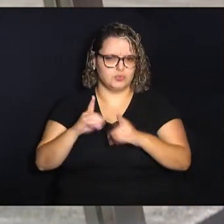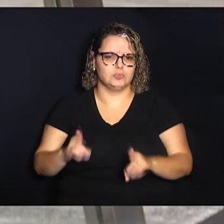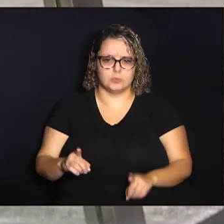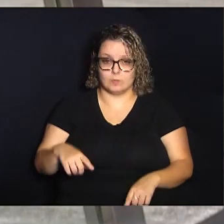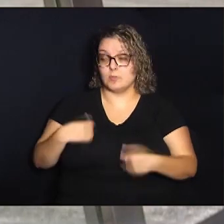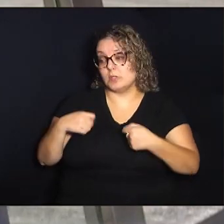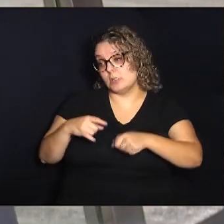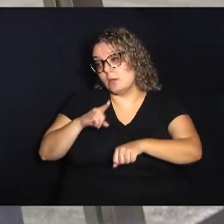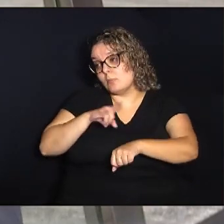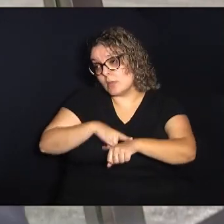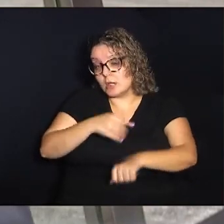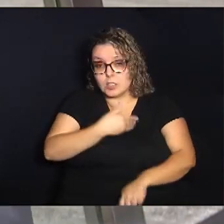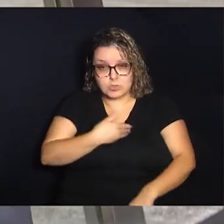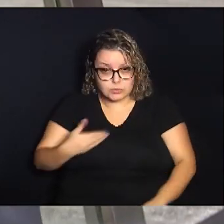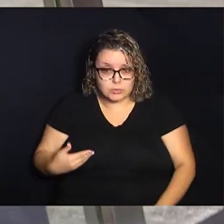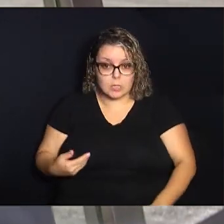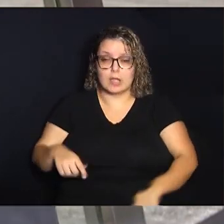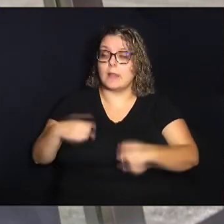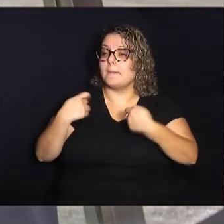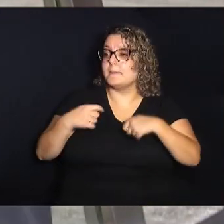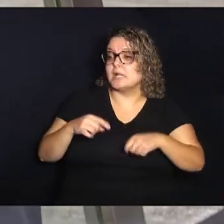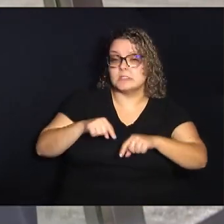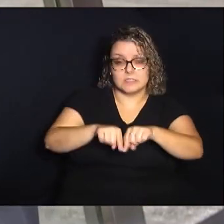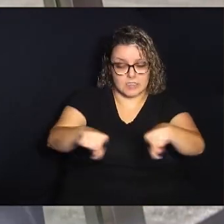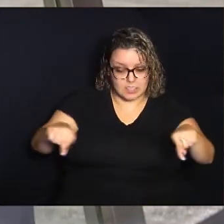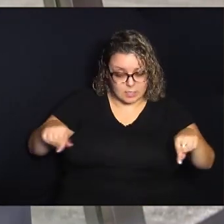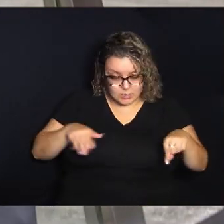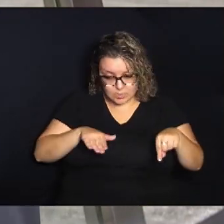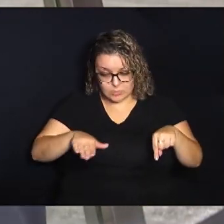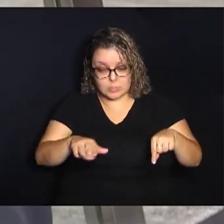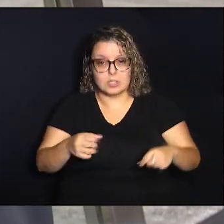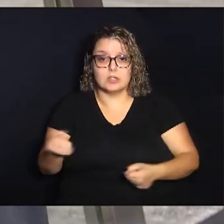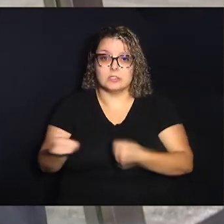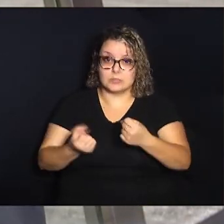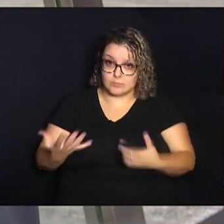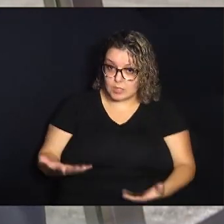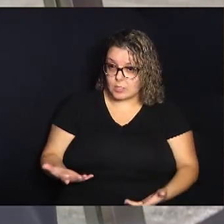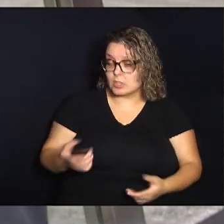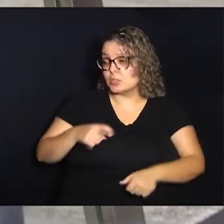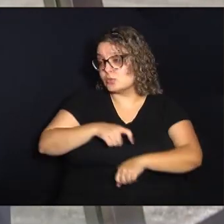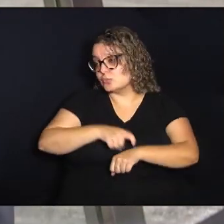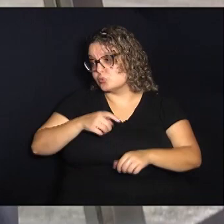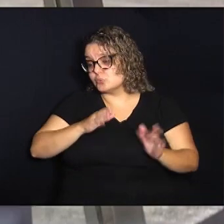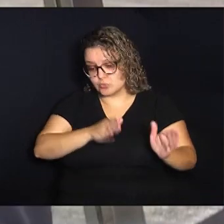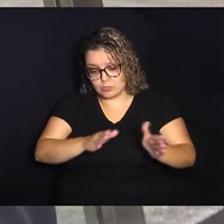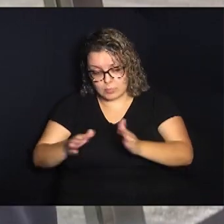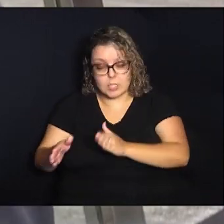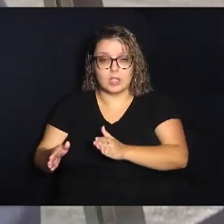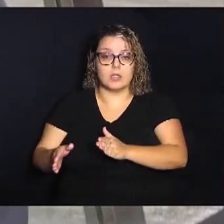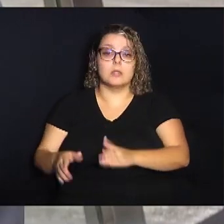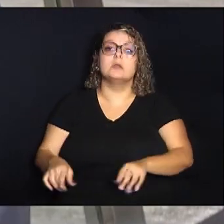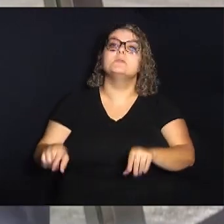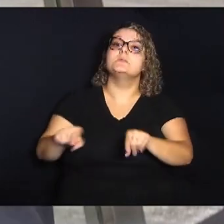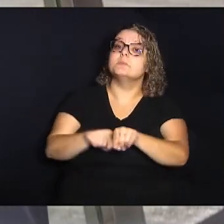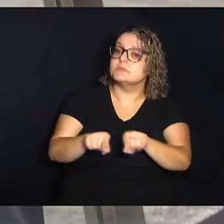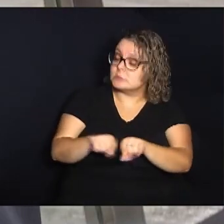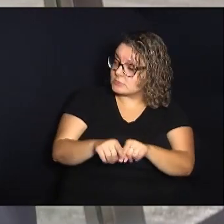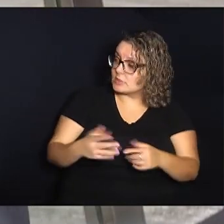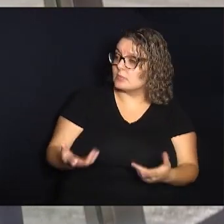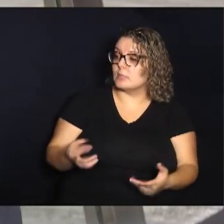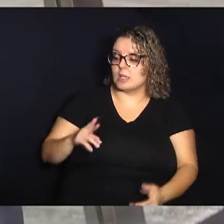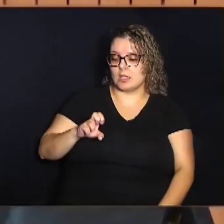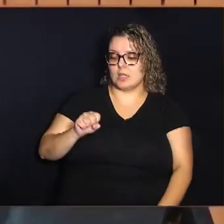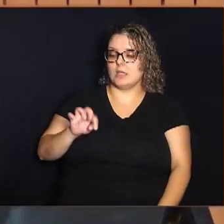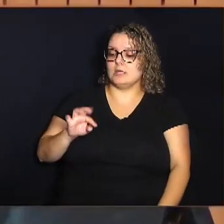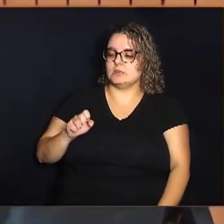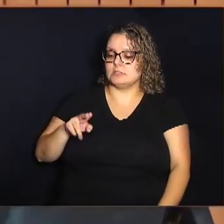banheiro público, precisa ter estacionamento. E uma das etapas da revitalização do centro passa também pela restauração do